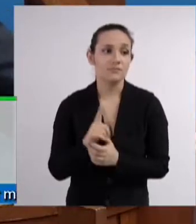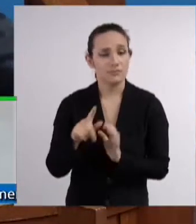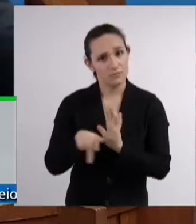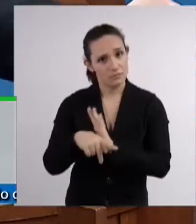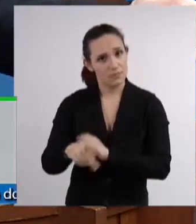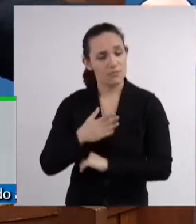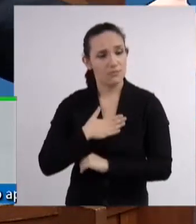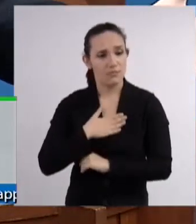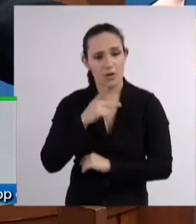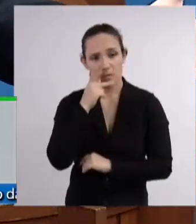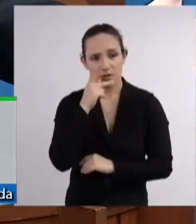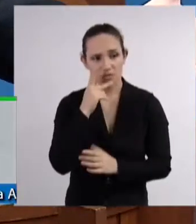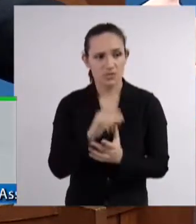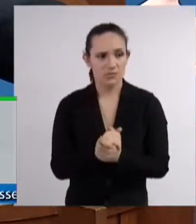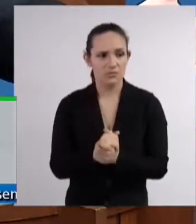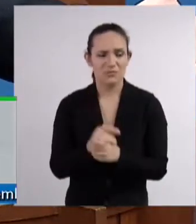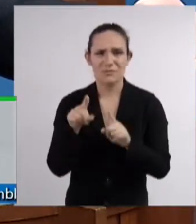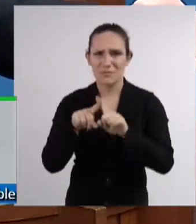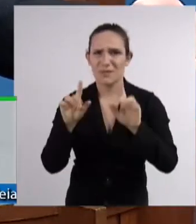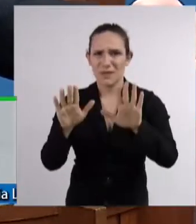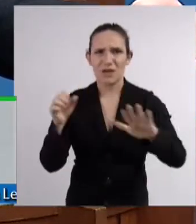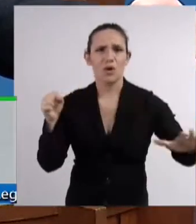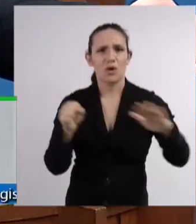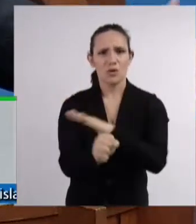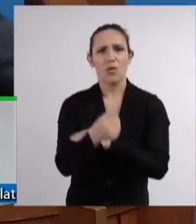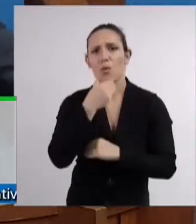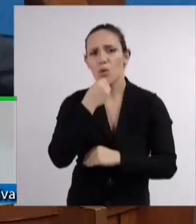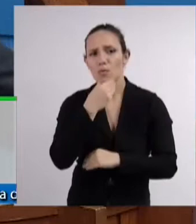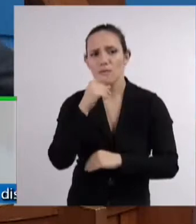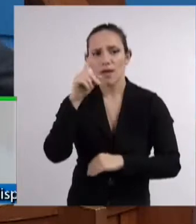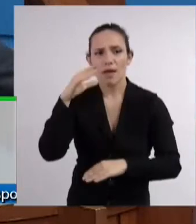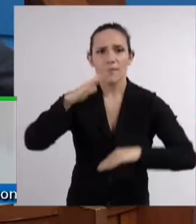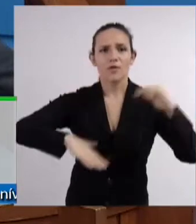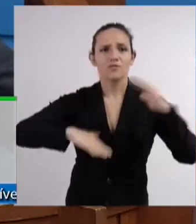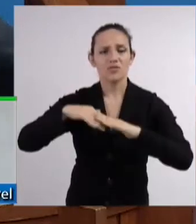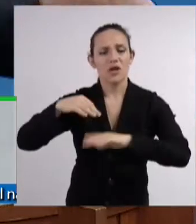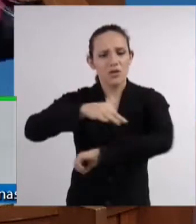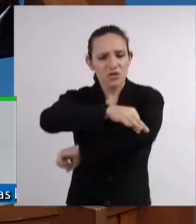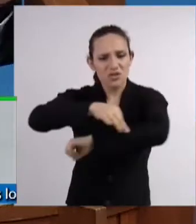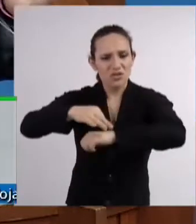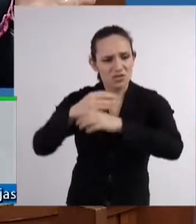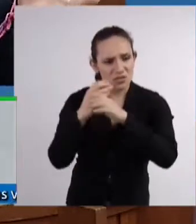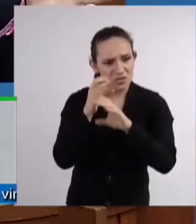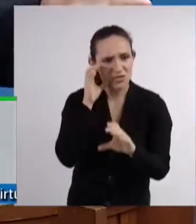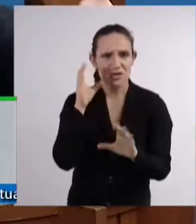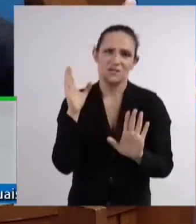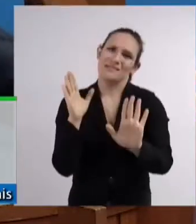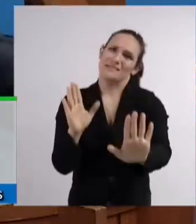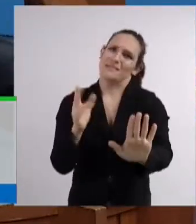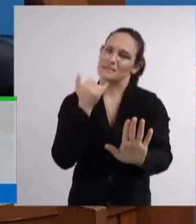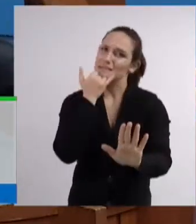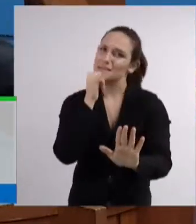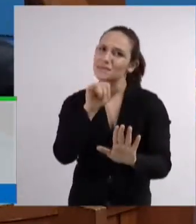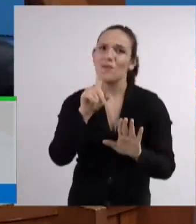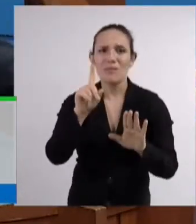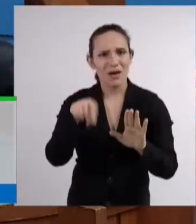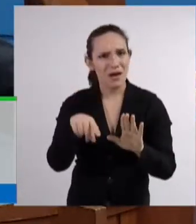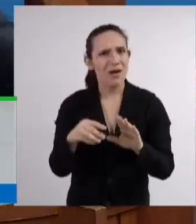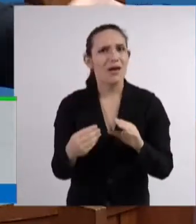aí, coloca um engenheiro para ser ministro da Saúde, com respeito aos engenheiros que nós temos